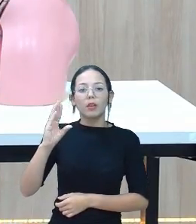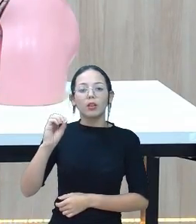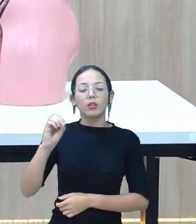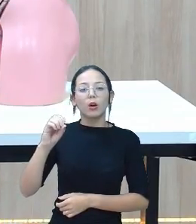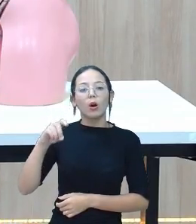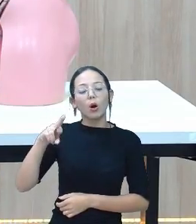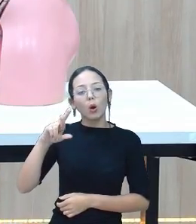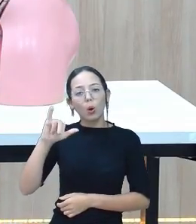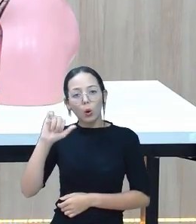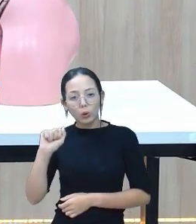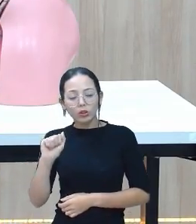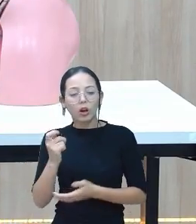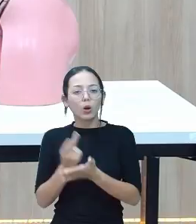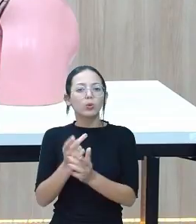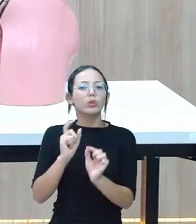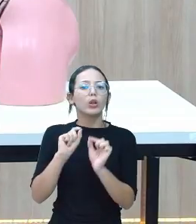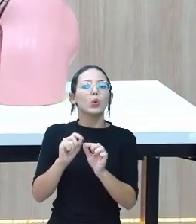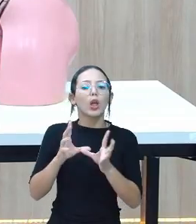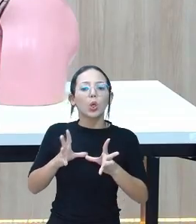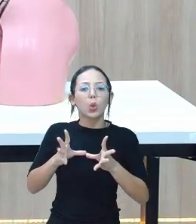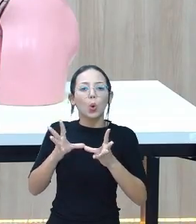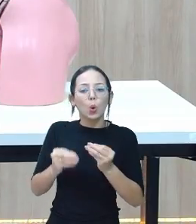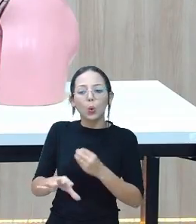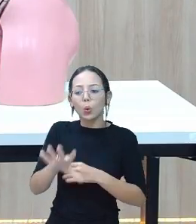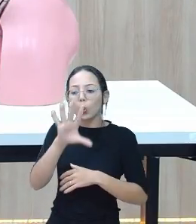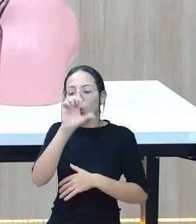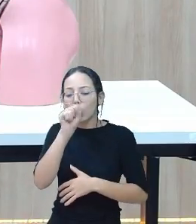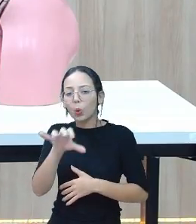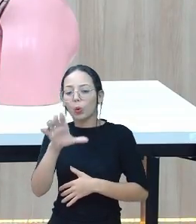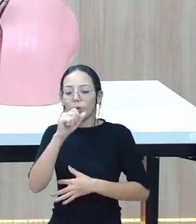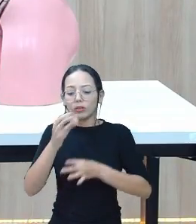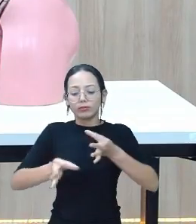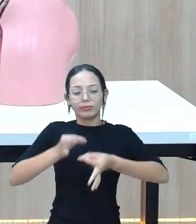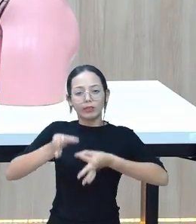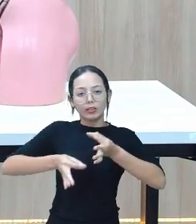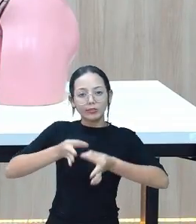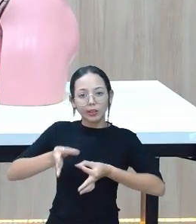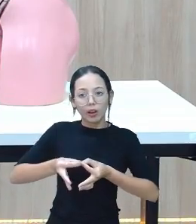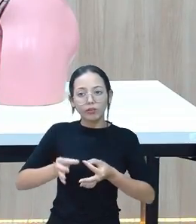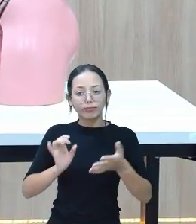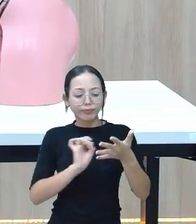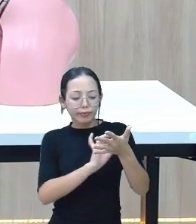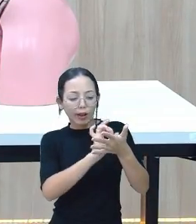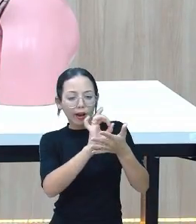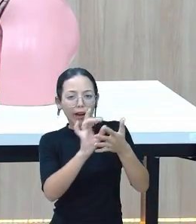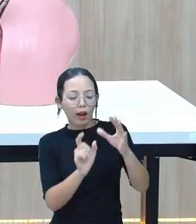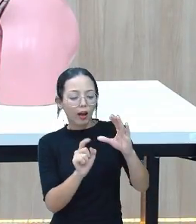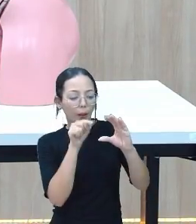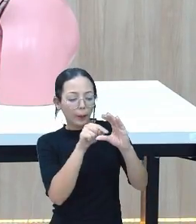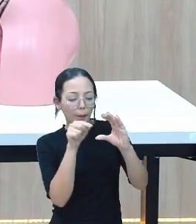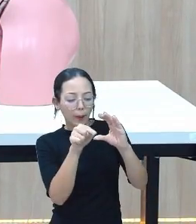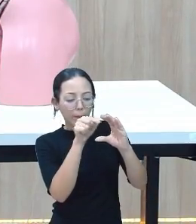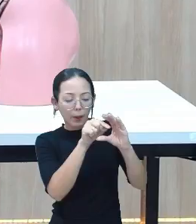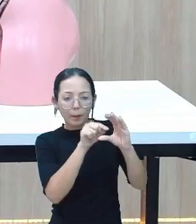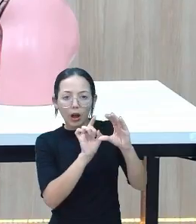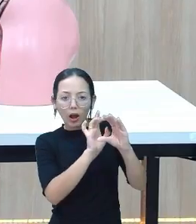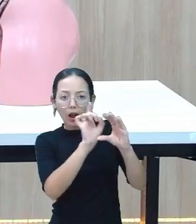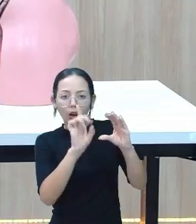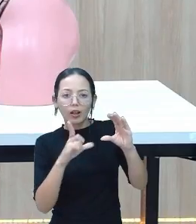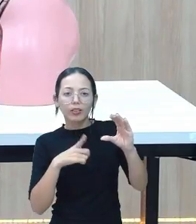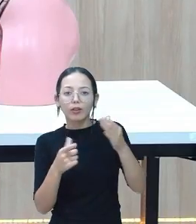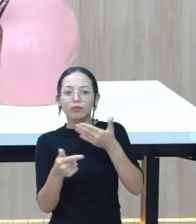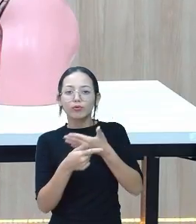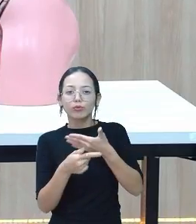onde acontece toda a respiração celular. Cada organela dessa tem